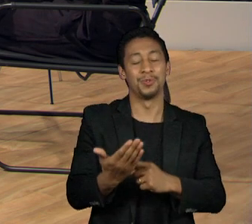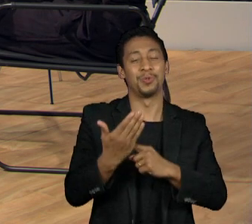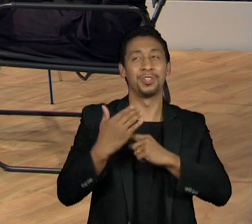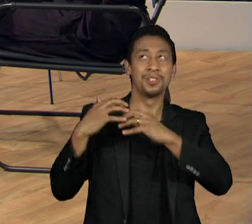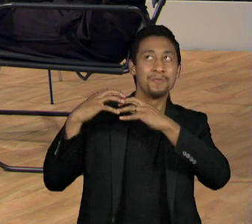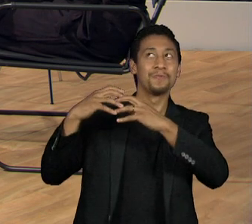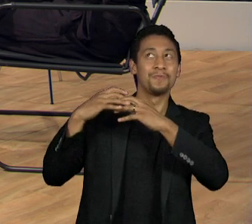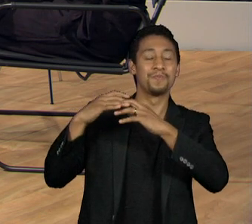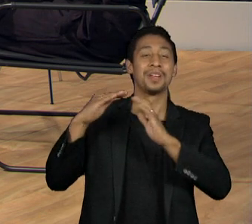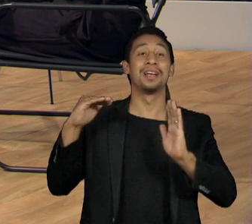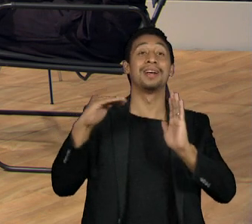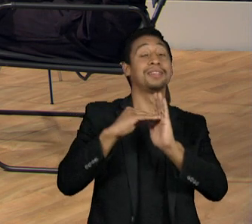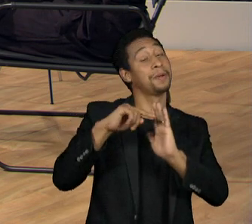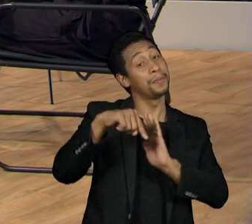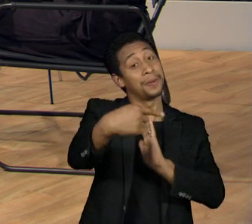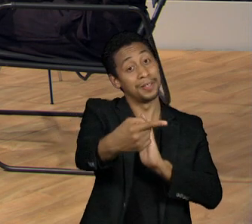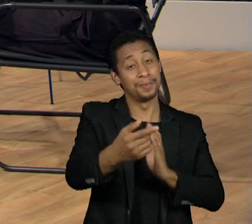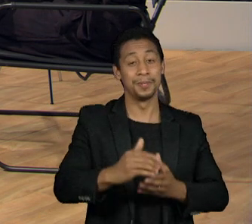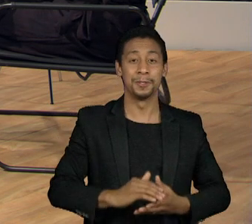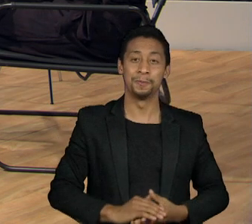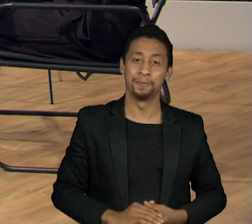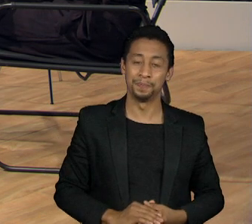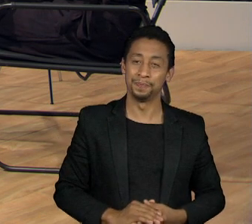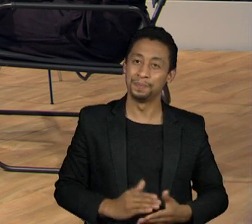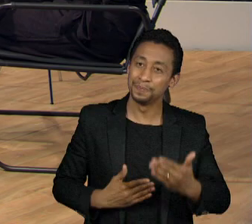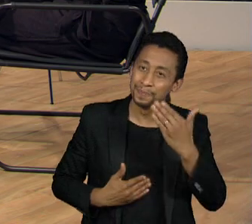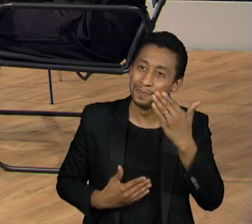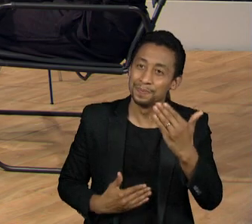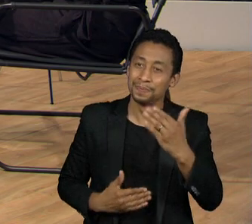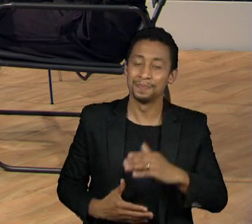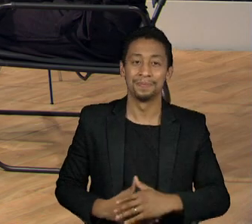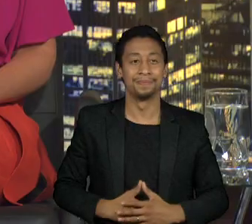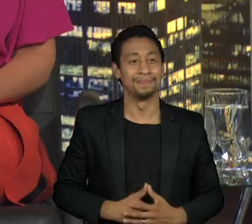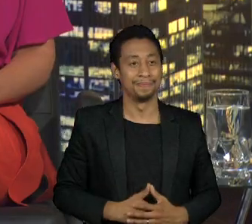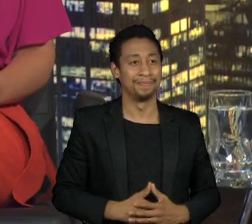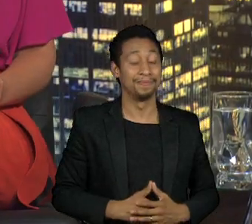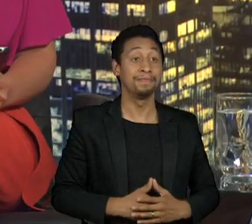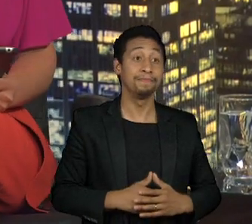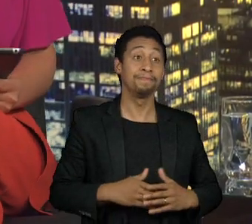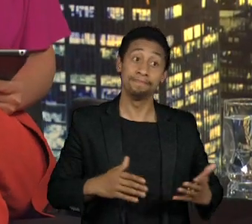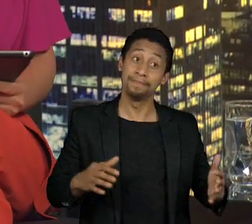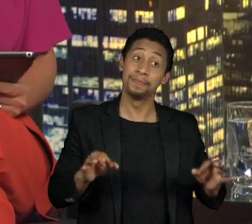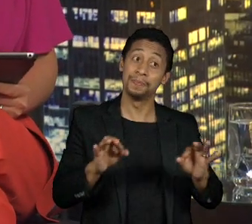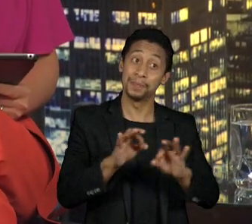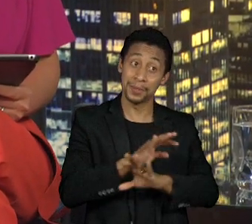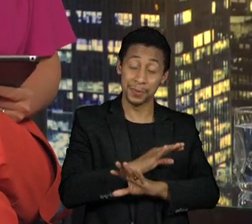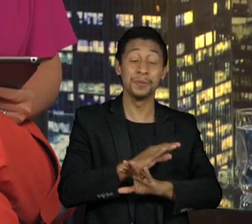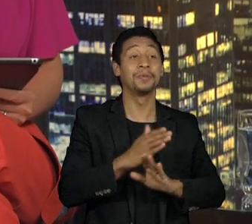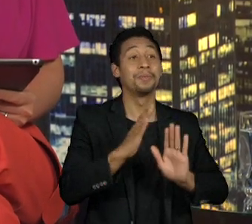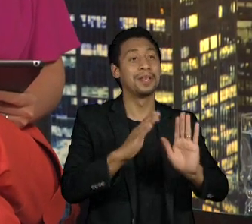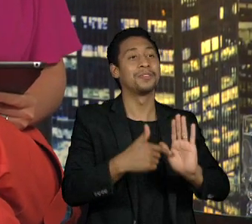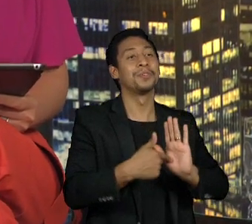Até a próxima oportunidade. Obrigada. E vamos terminar com mais da arte de